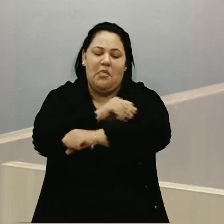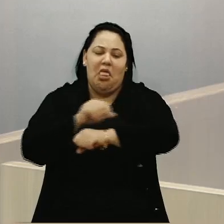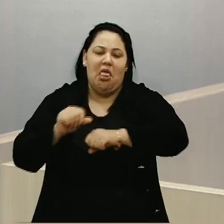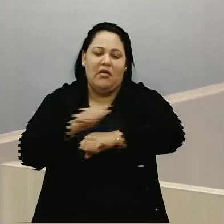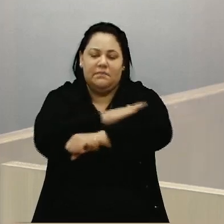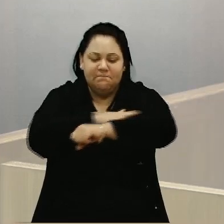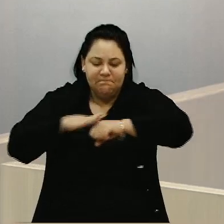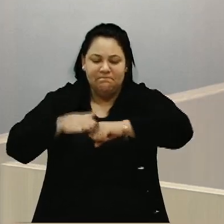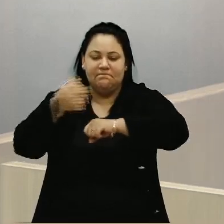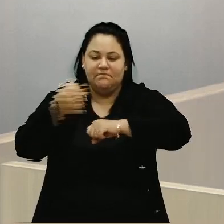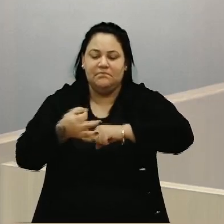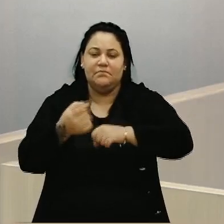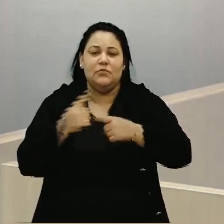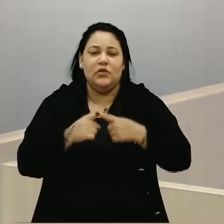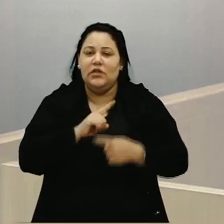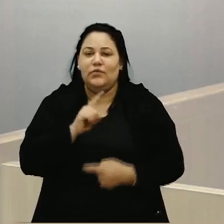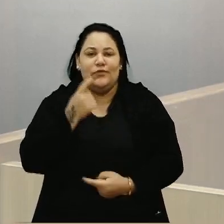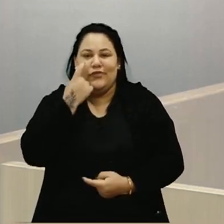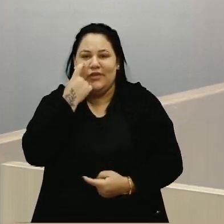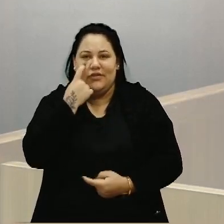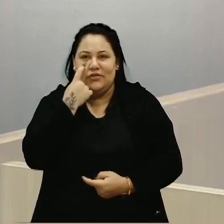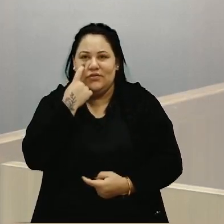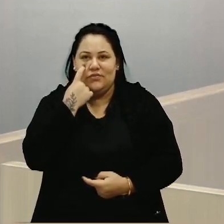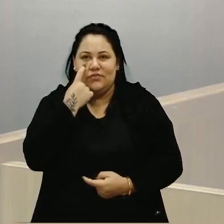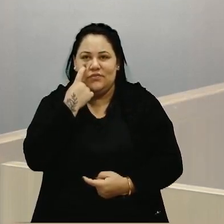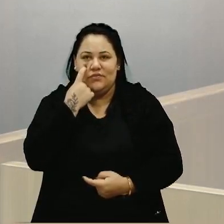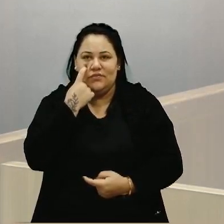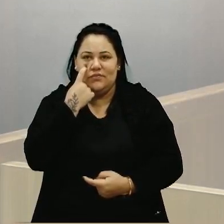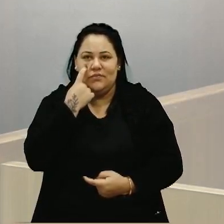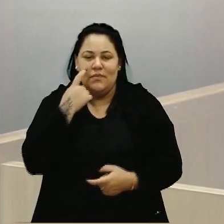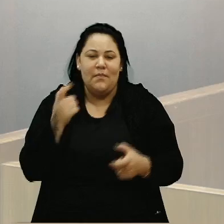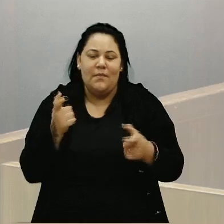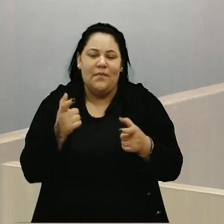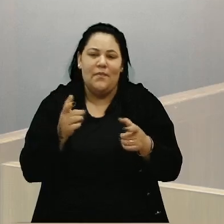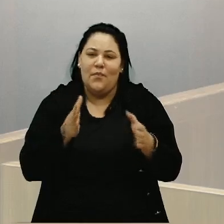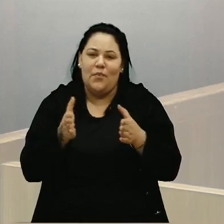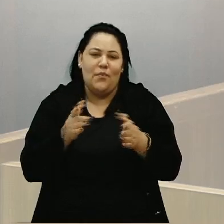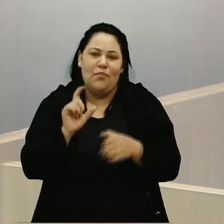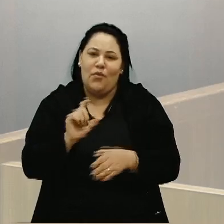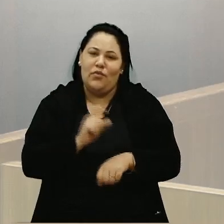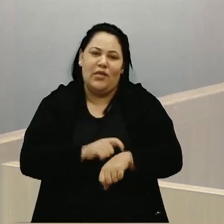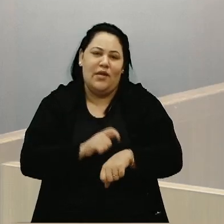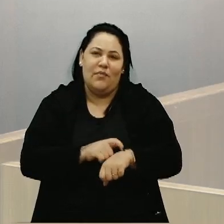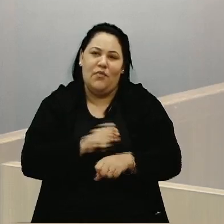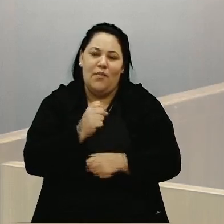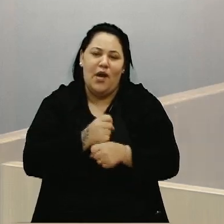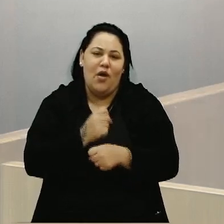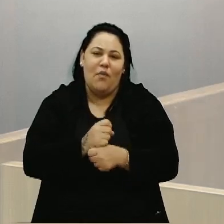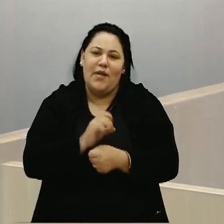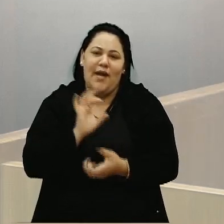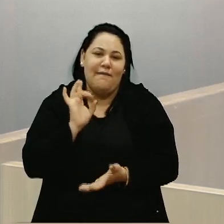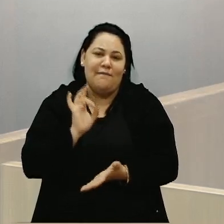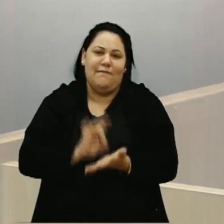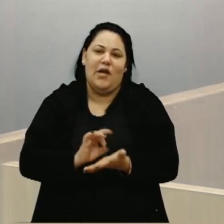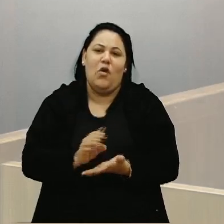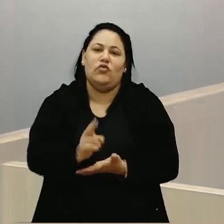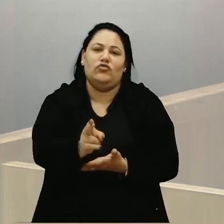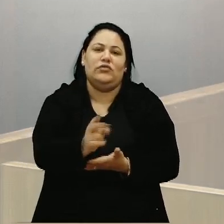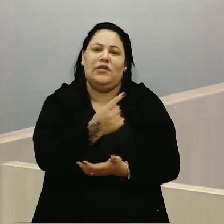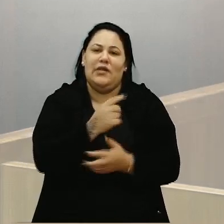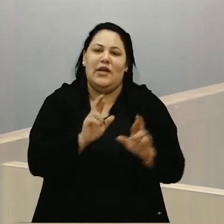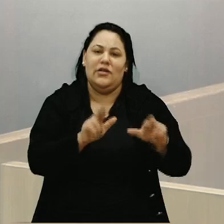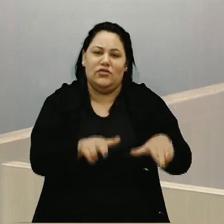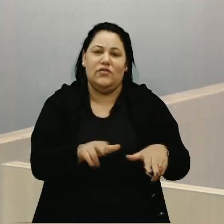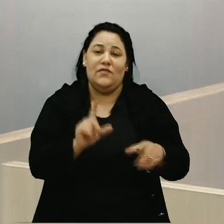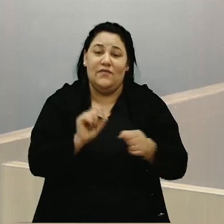bem feita, porque eu não vejo a curto prazo uma obra por definitivo ali naquela região. Então vai lá e